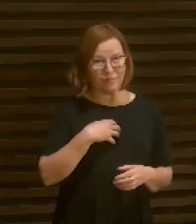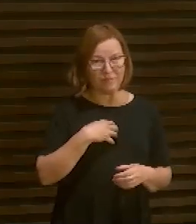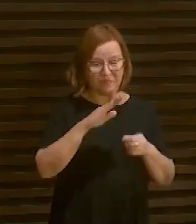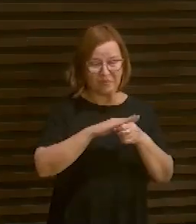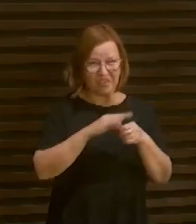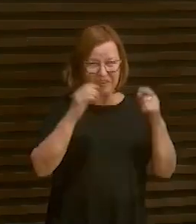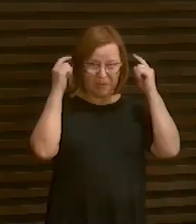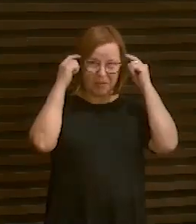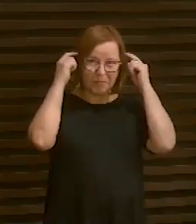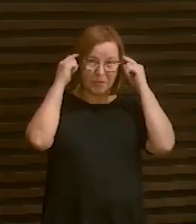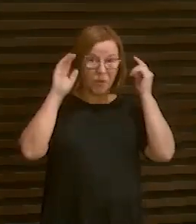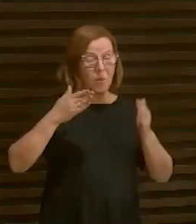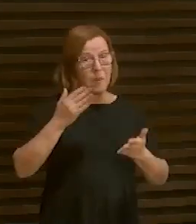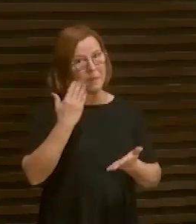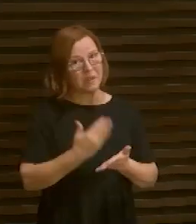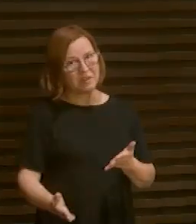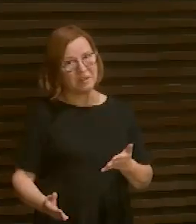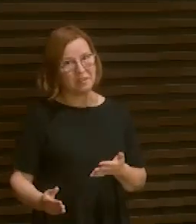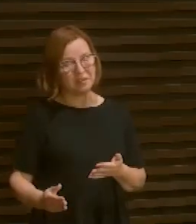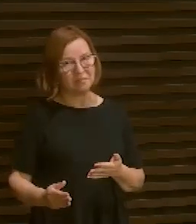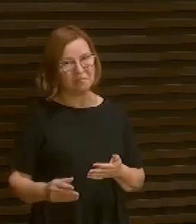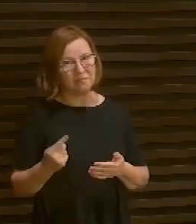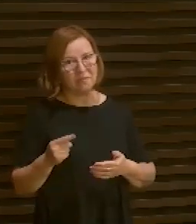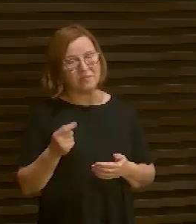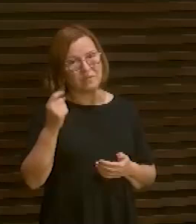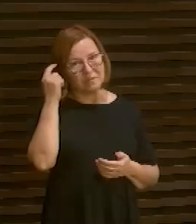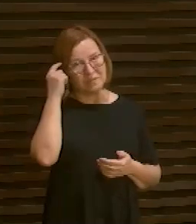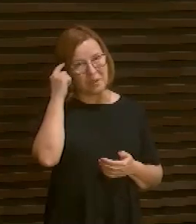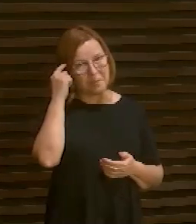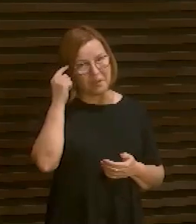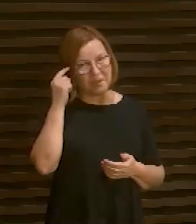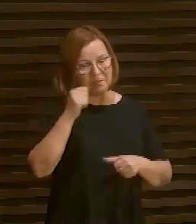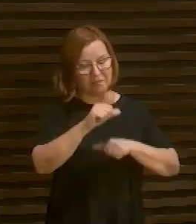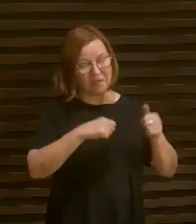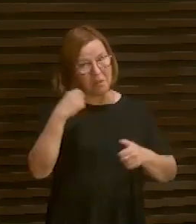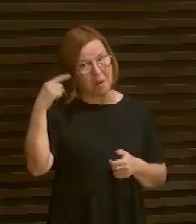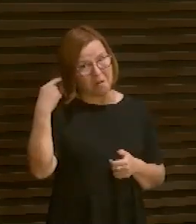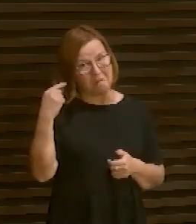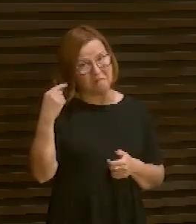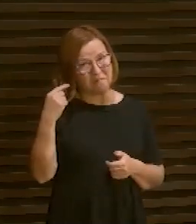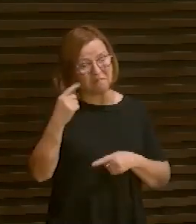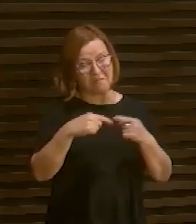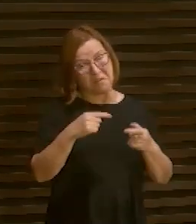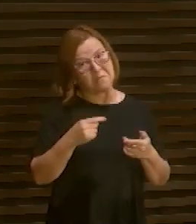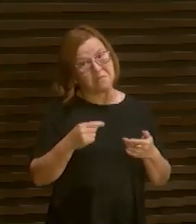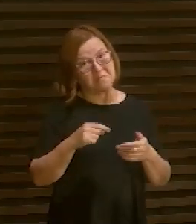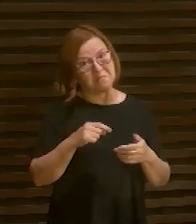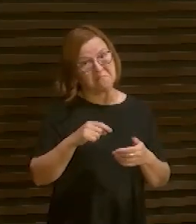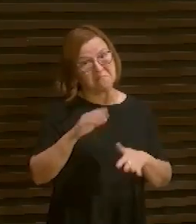ou perderia a sua sanidade e provavelmente a sua vida. Foi